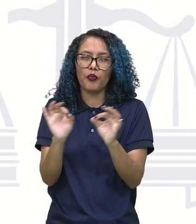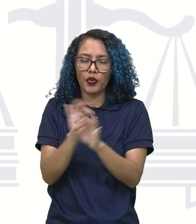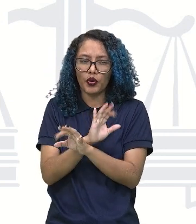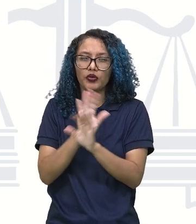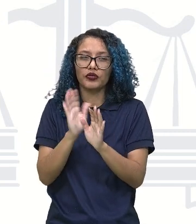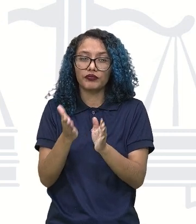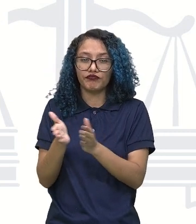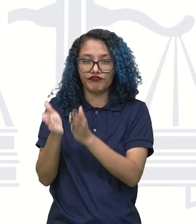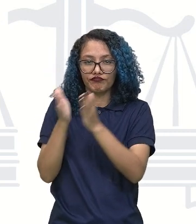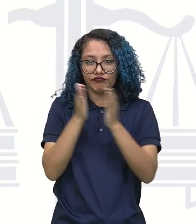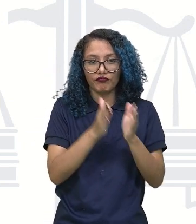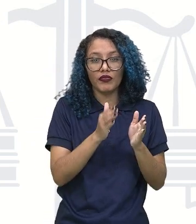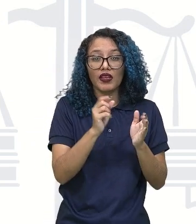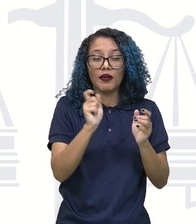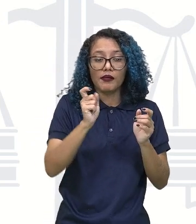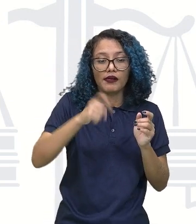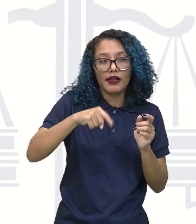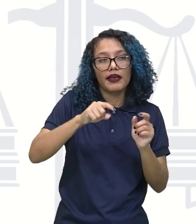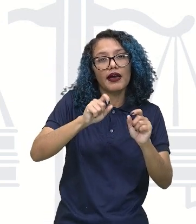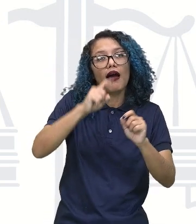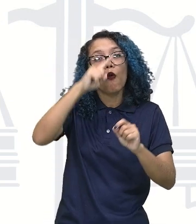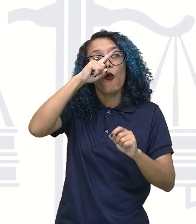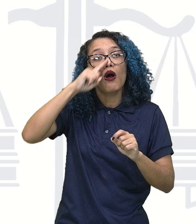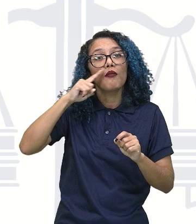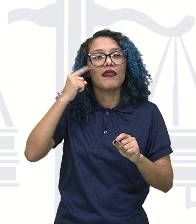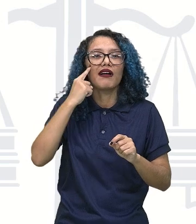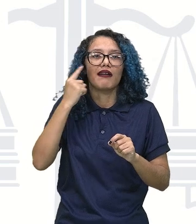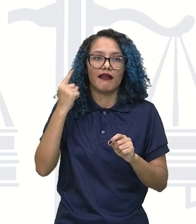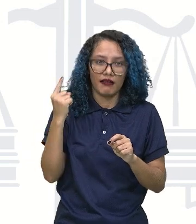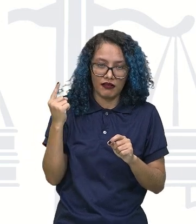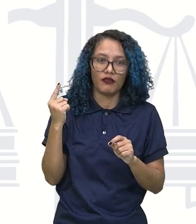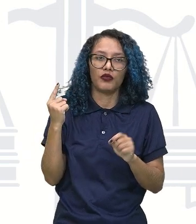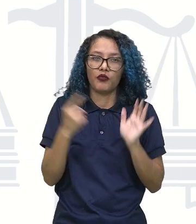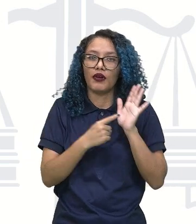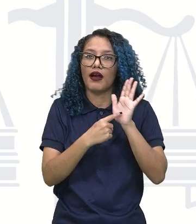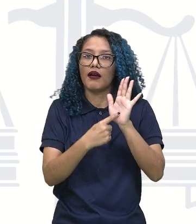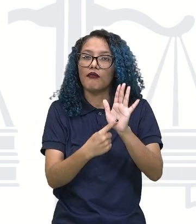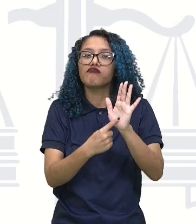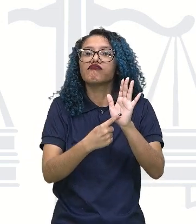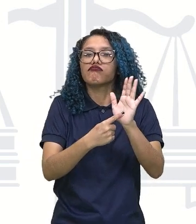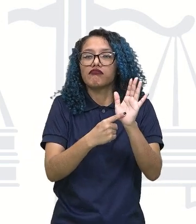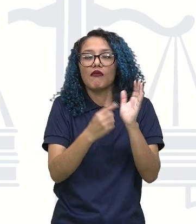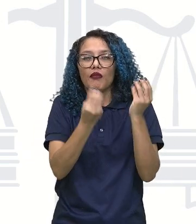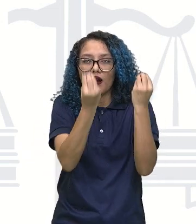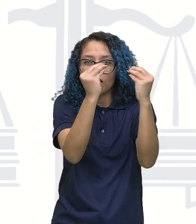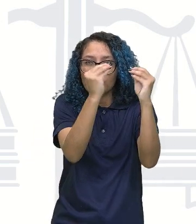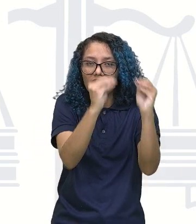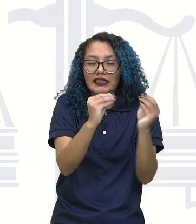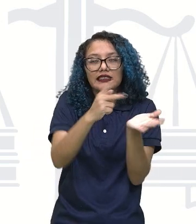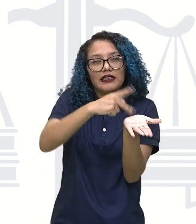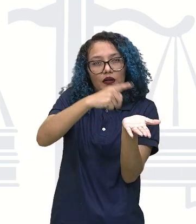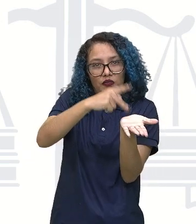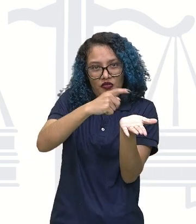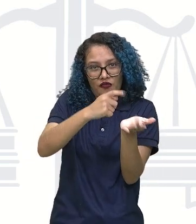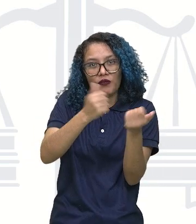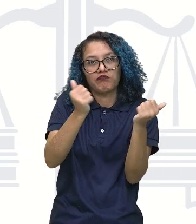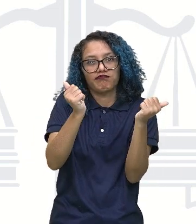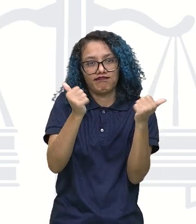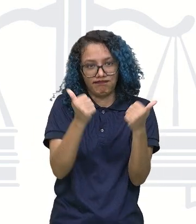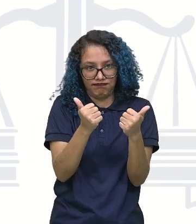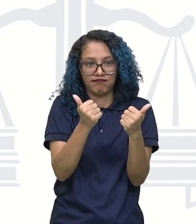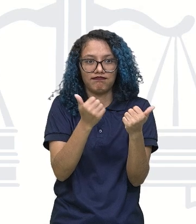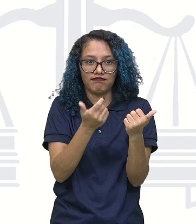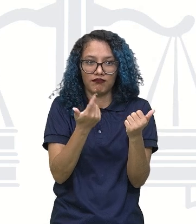vai clicar nesse botão para fazer o lançamento da nota da avaliação. Certo. E aí tem um ponto